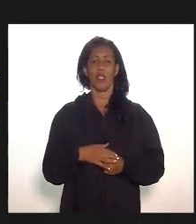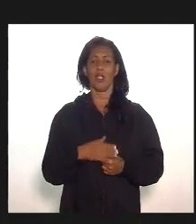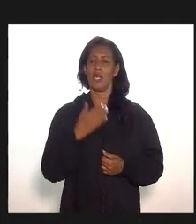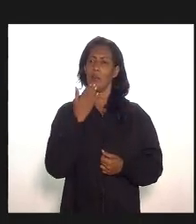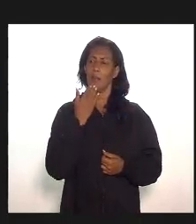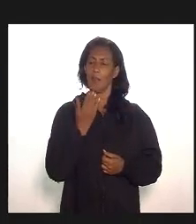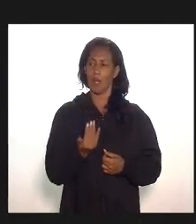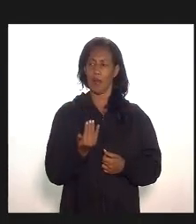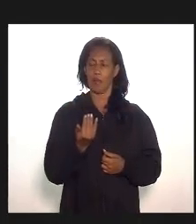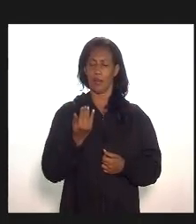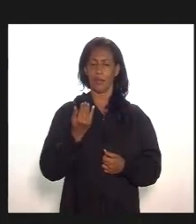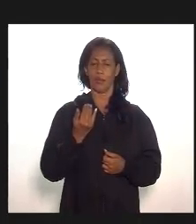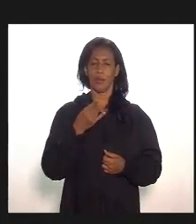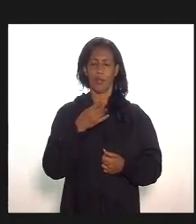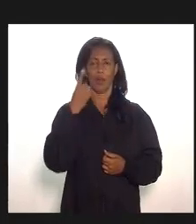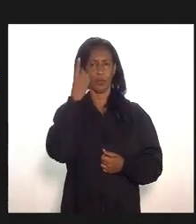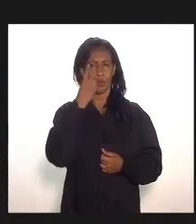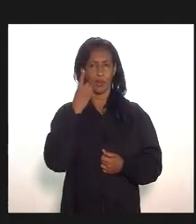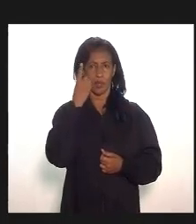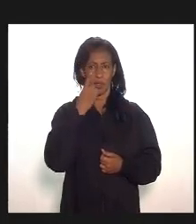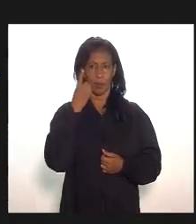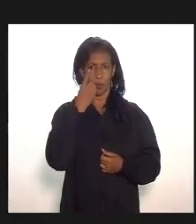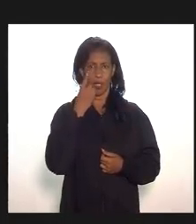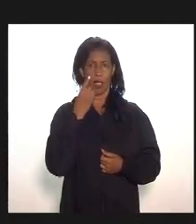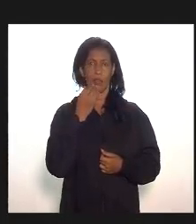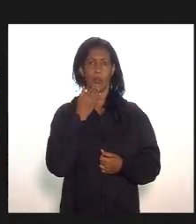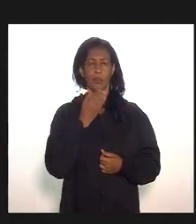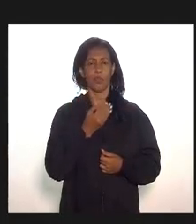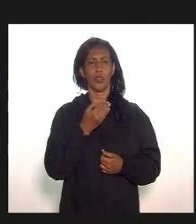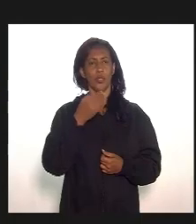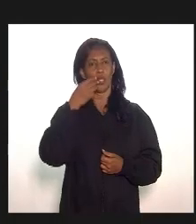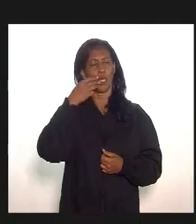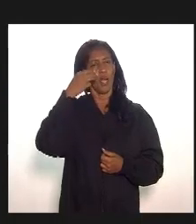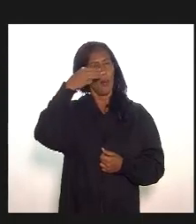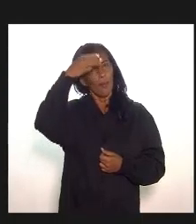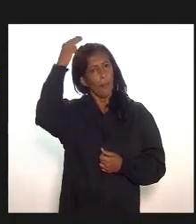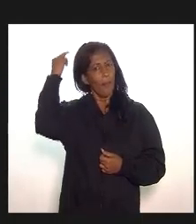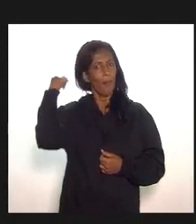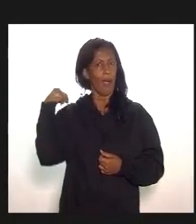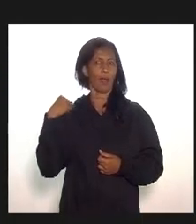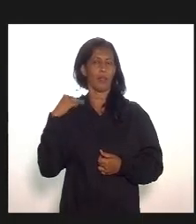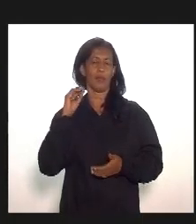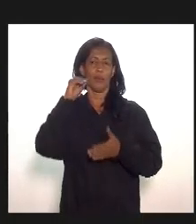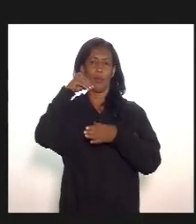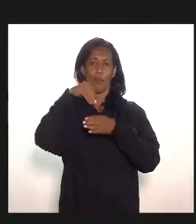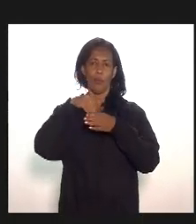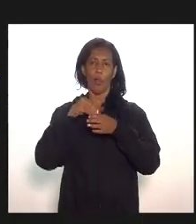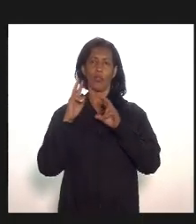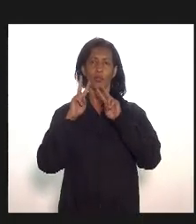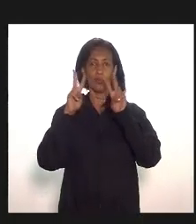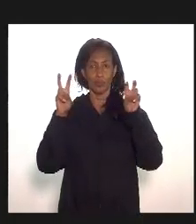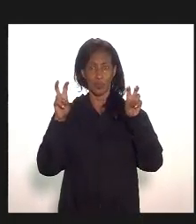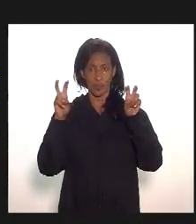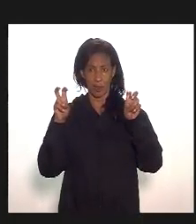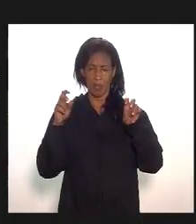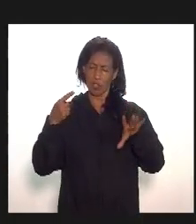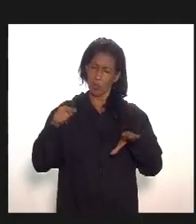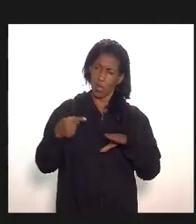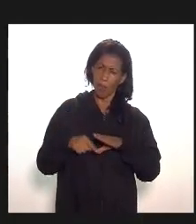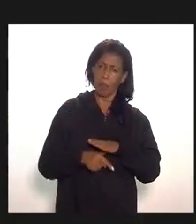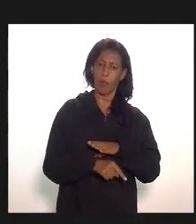que a gente possa requerer ao presidente Márcio Pacheco que tão logo coloque em discussão na CCJ e a gente possa